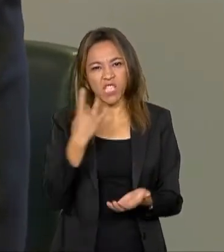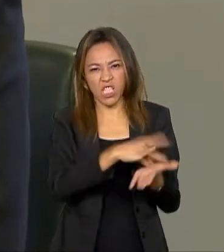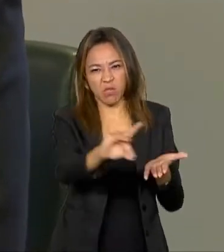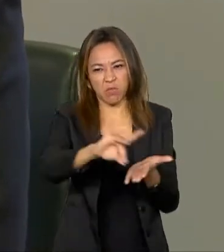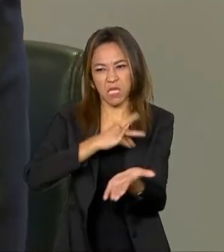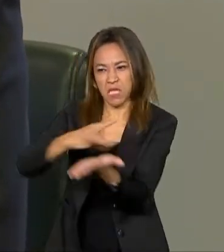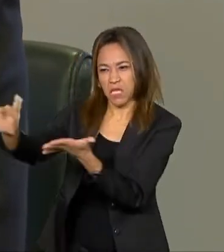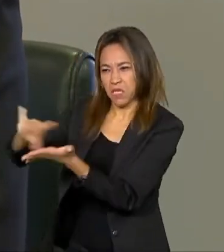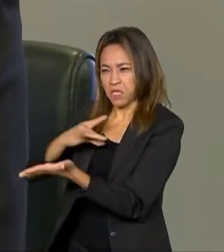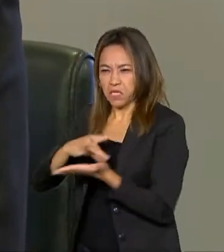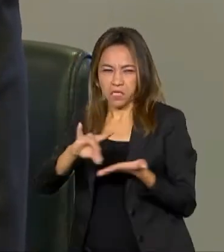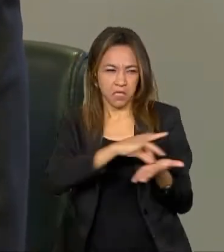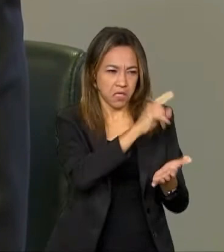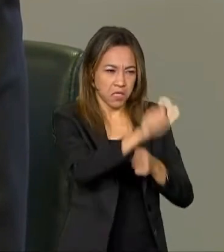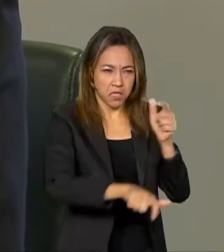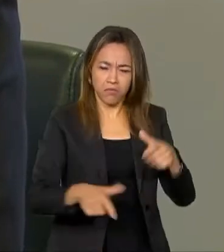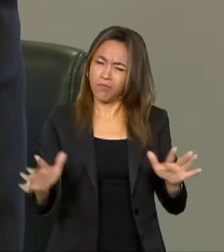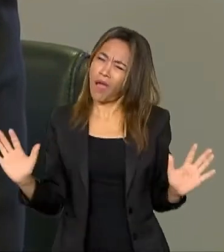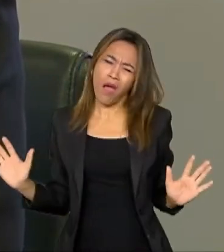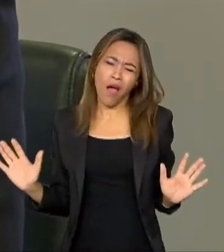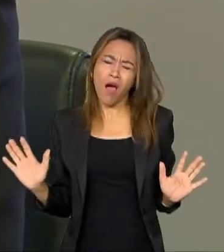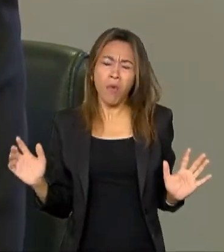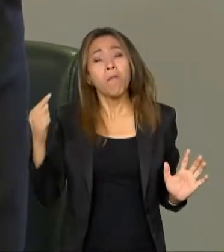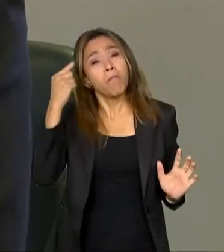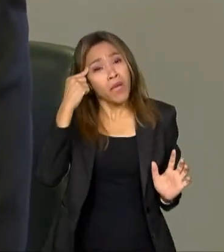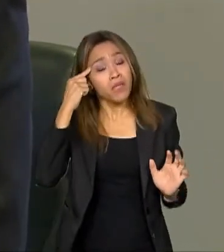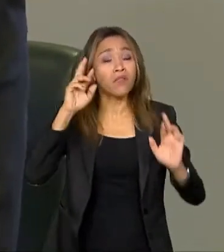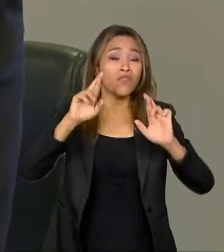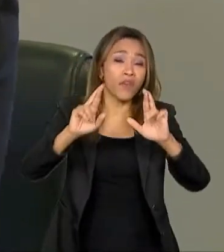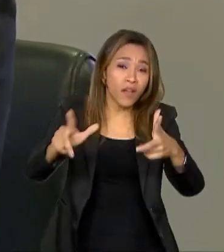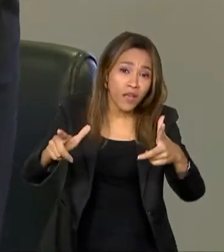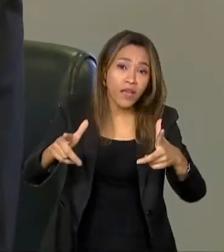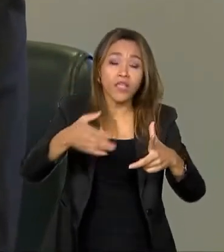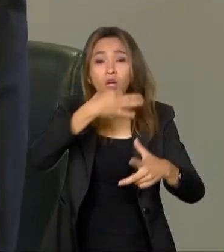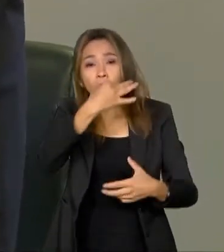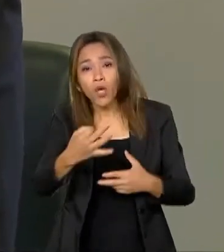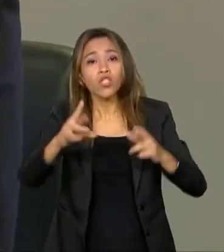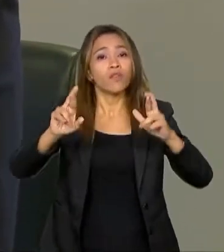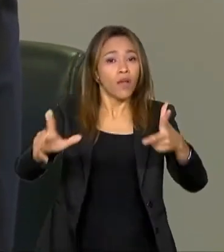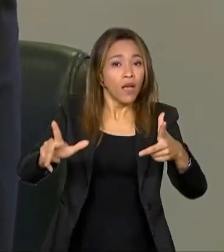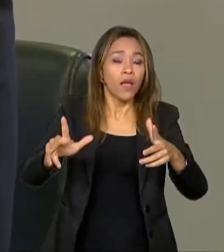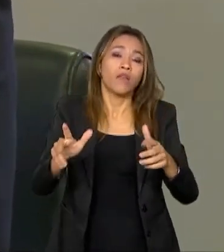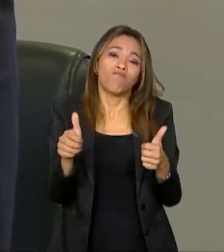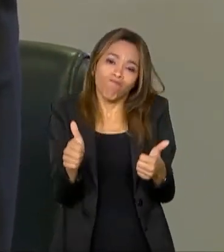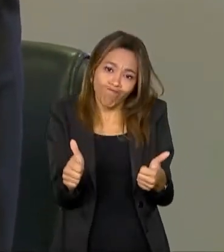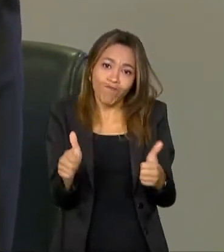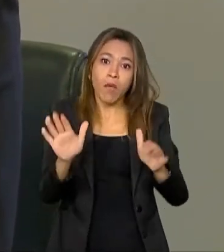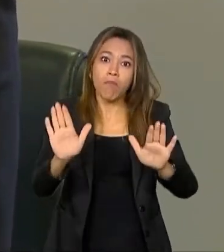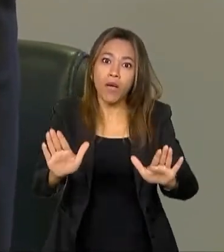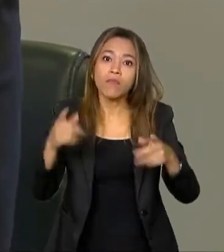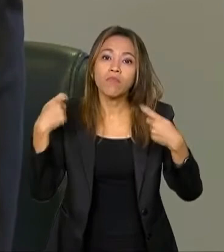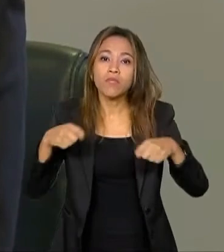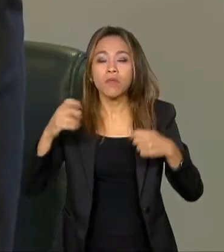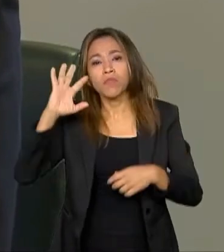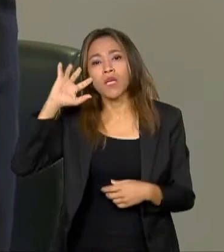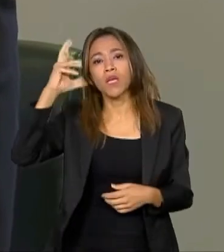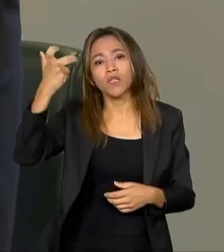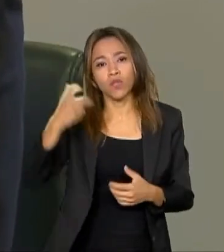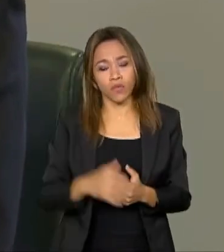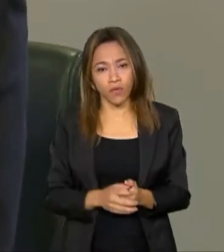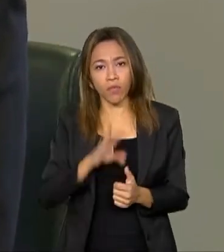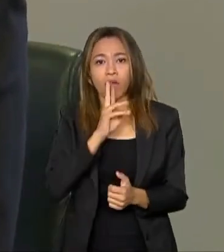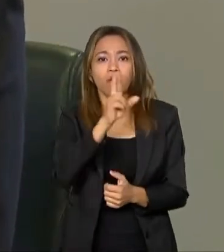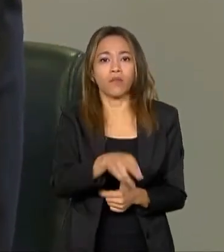umas das outras podem pensar diferente mas nós temos que construir saídas pra economia brasileira pra